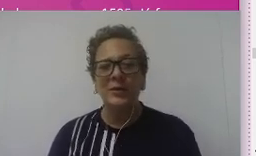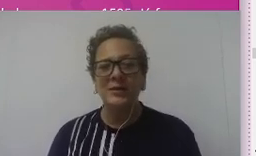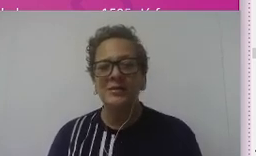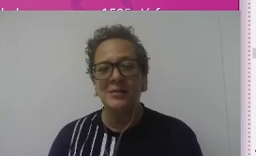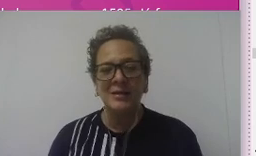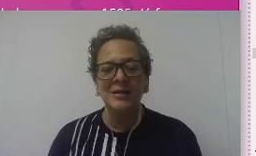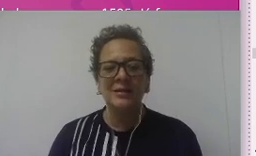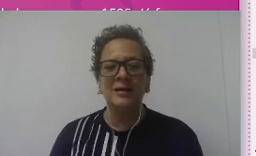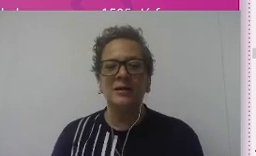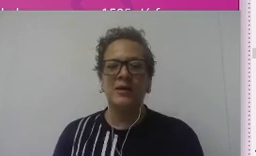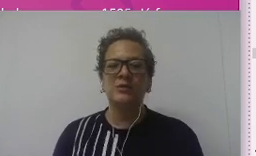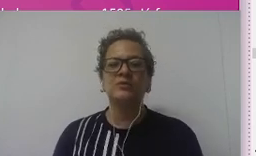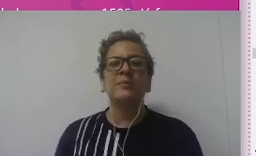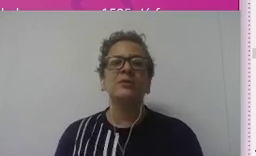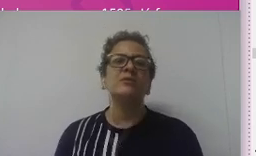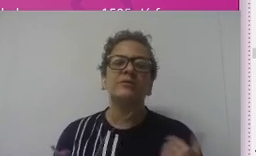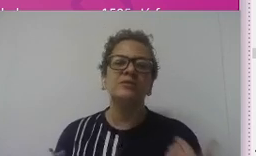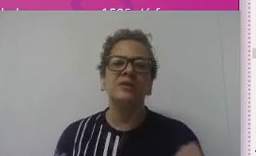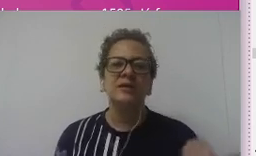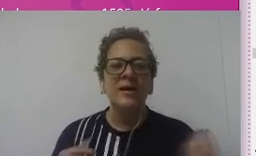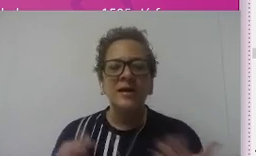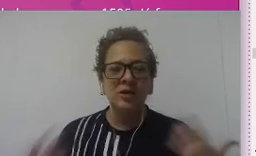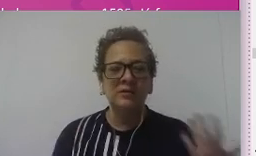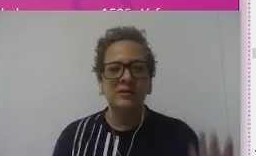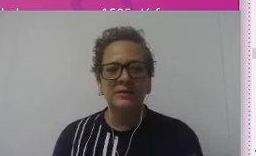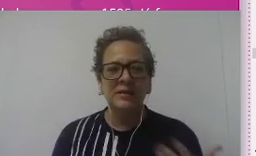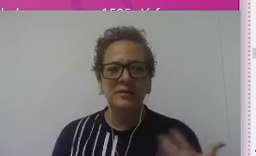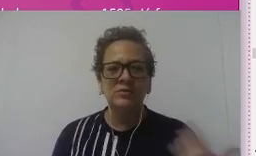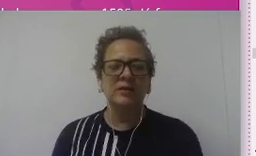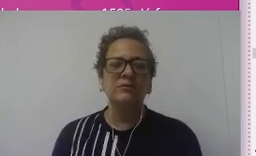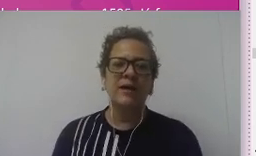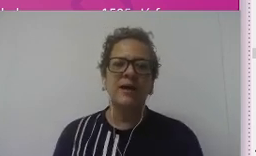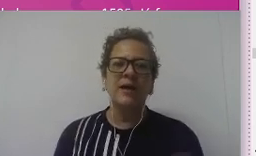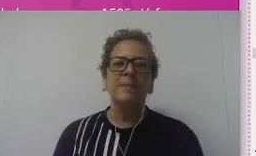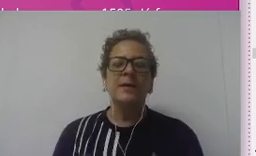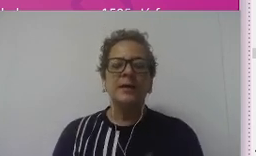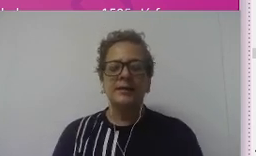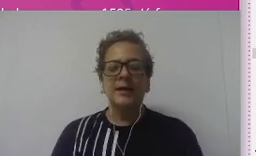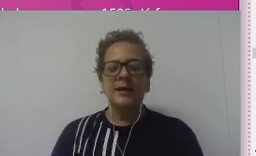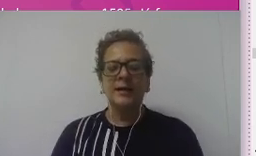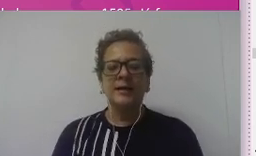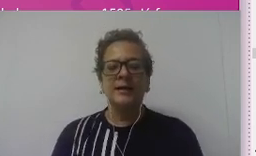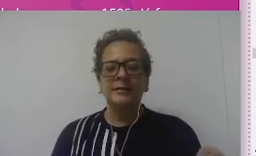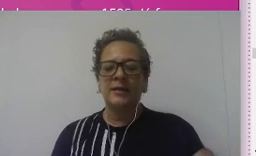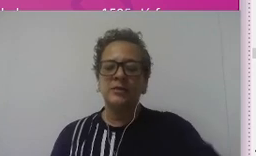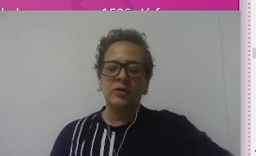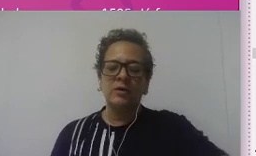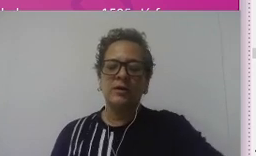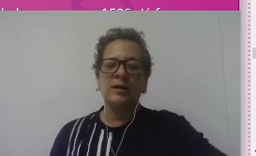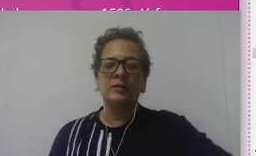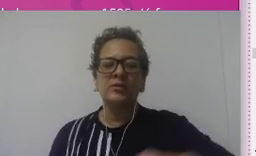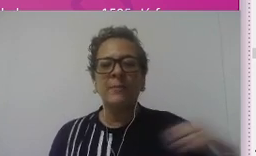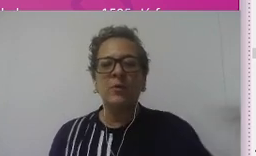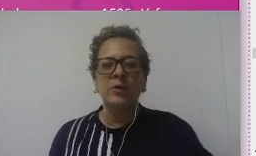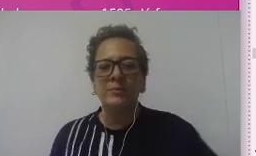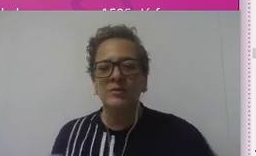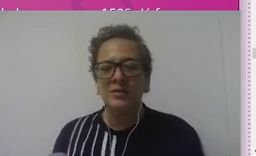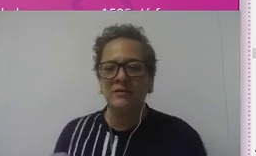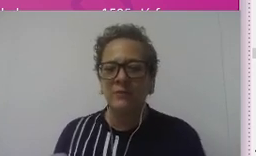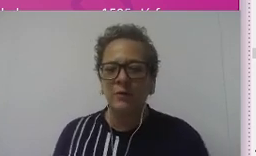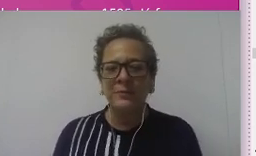muito conhecida. Eu acredito que a maioria de vocês já deva ter escutado falar da história de